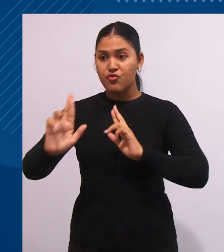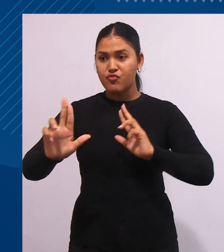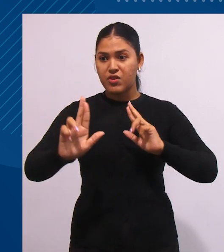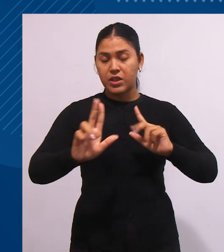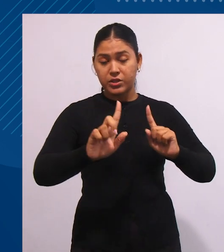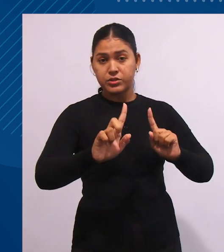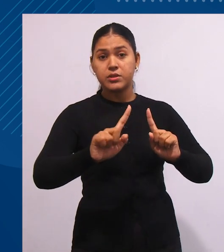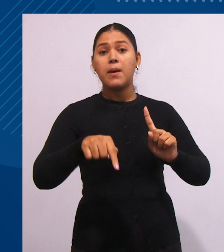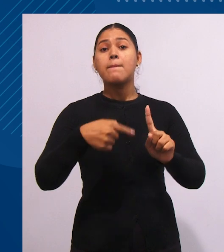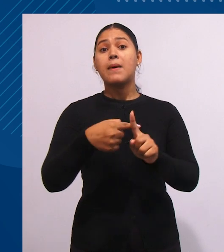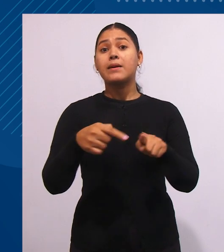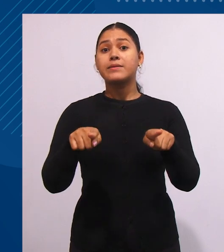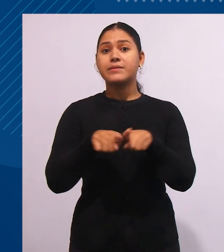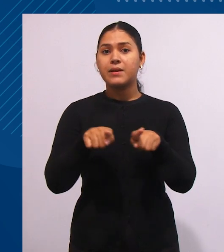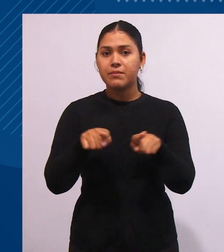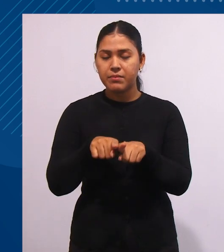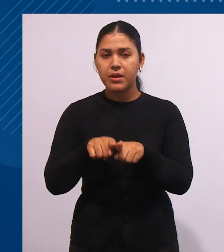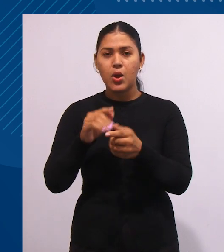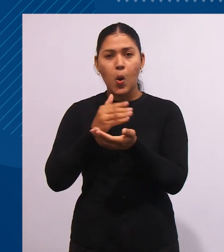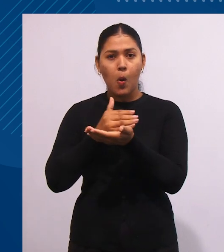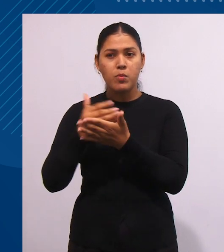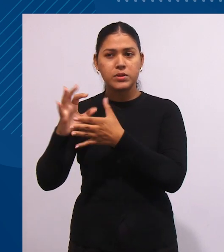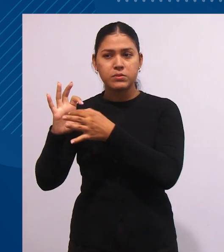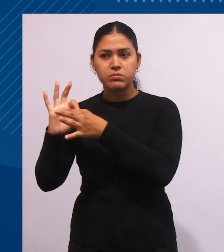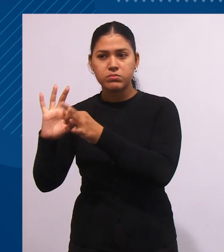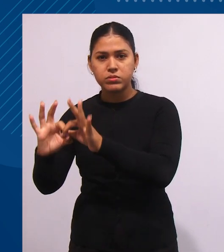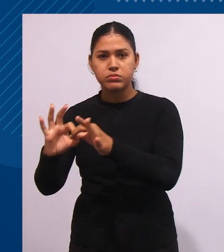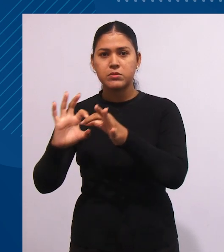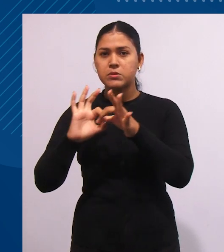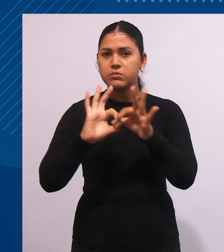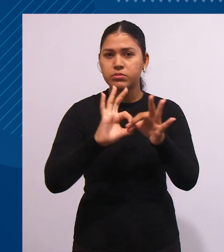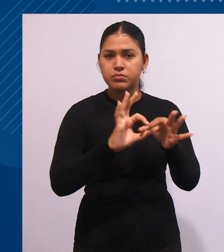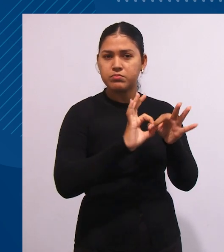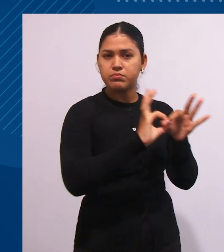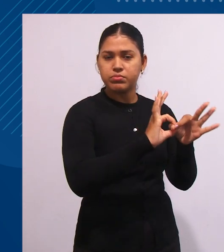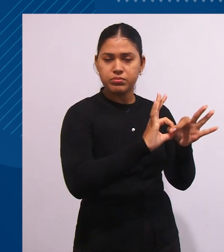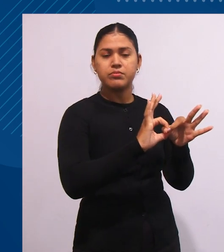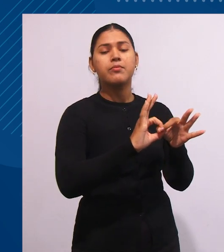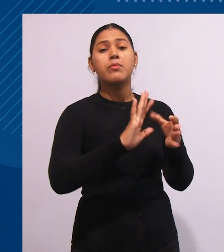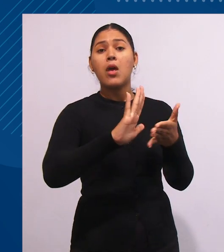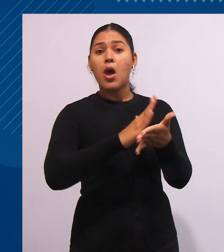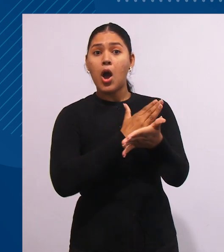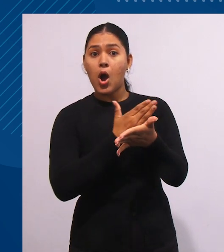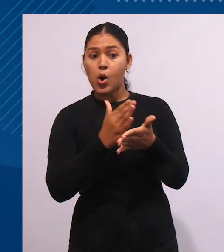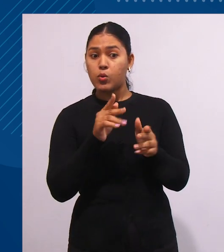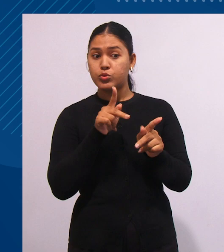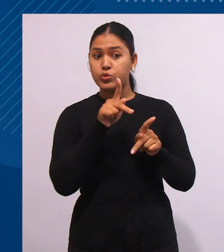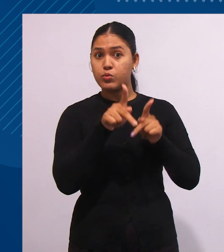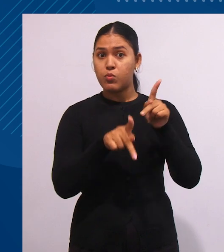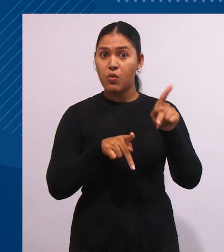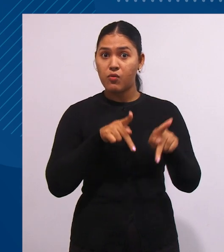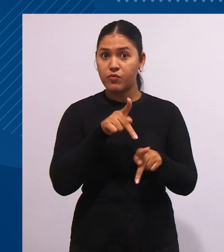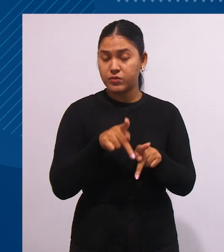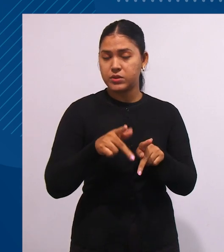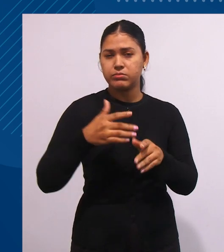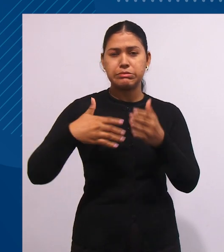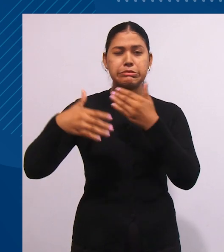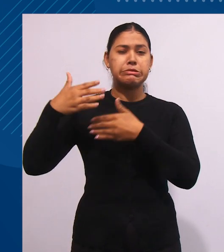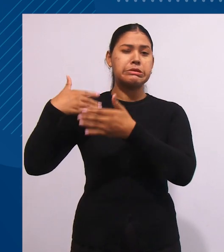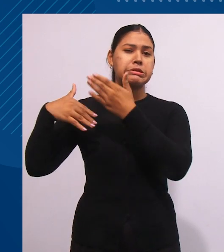povos também, né? Haja vista que tem povos que na sala de aula, muitos deles eram outrora,